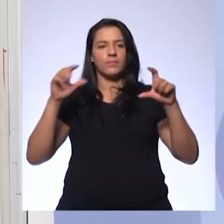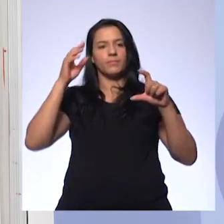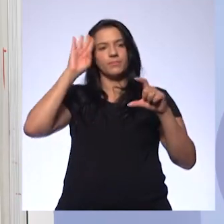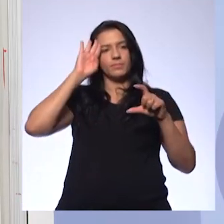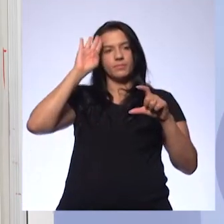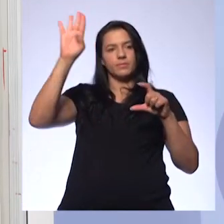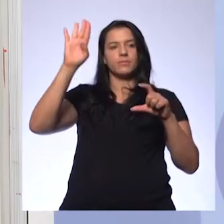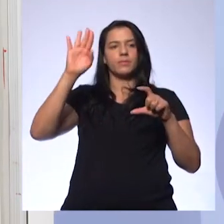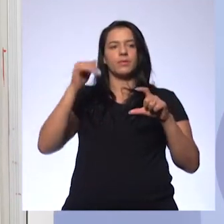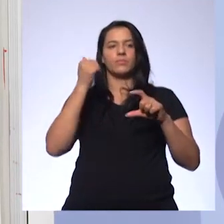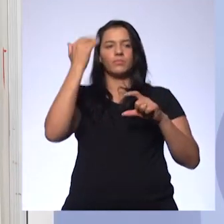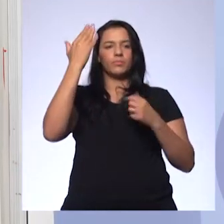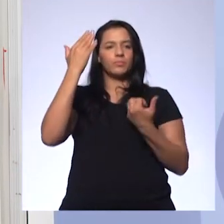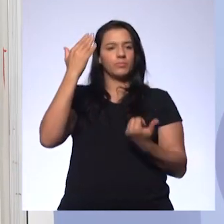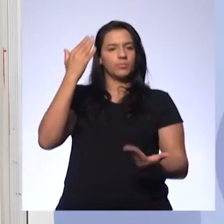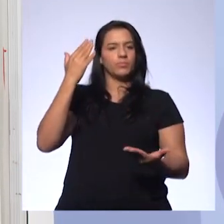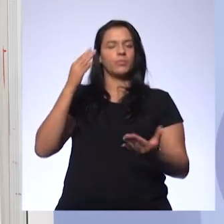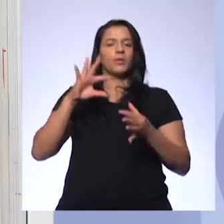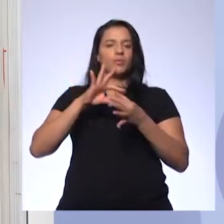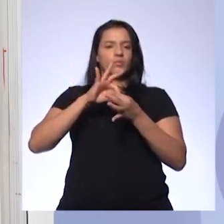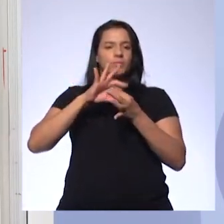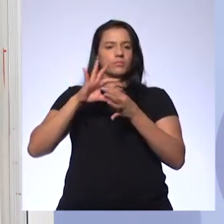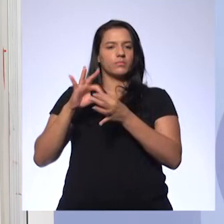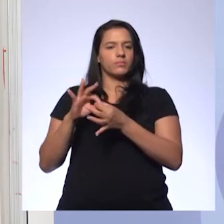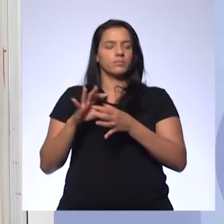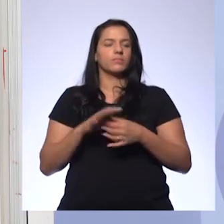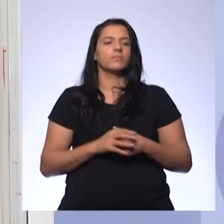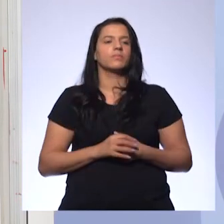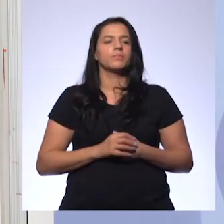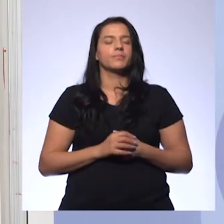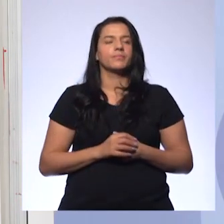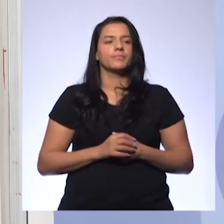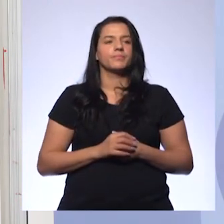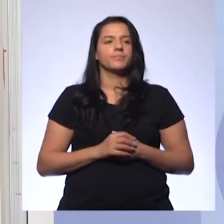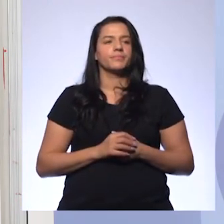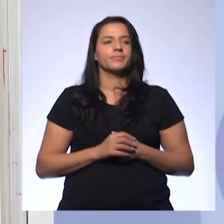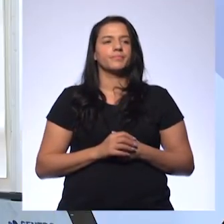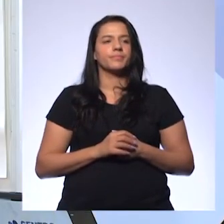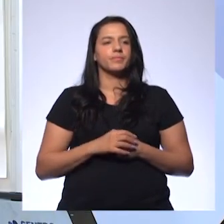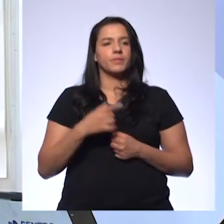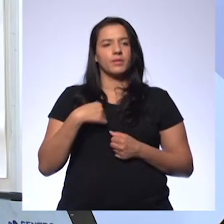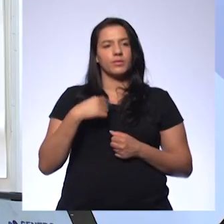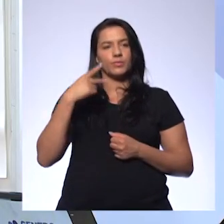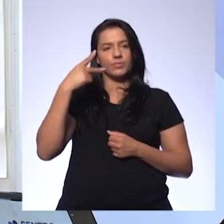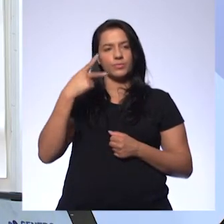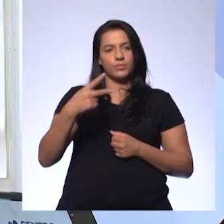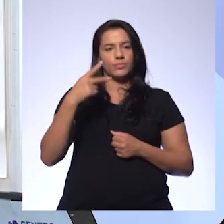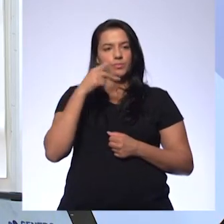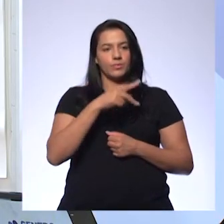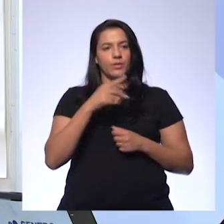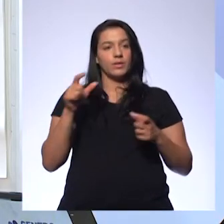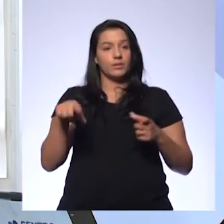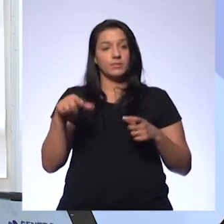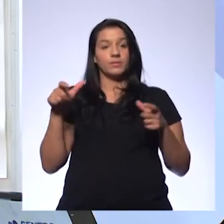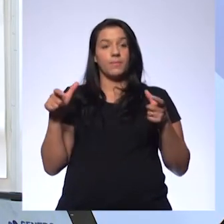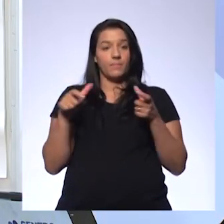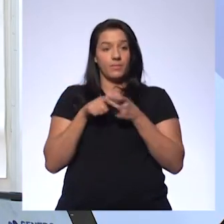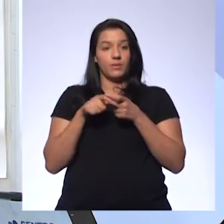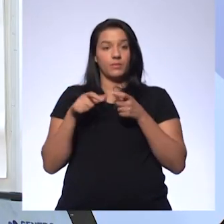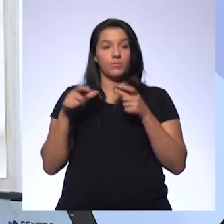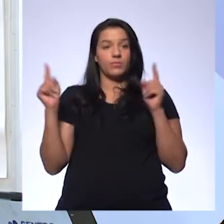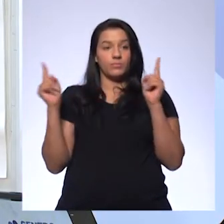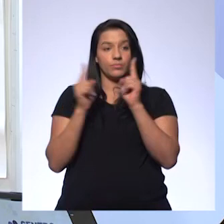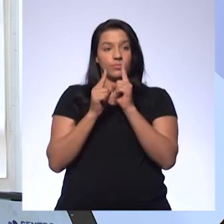o que está fora são as ramificações. Então, entre aqueles dois e este, eu tenho uma cadeia menor, com 5, com